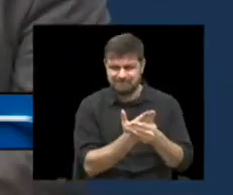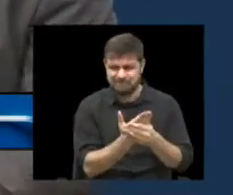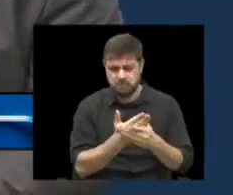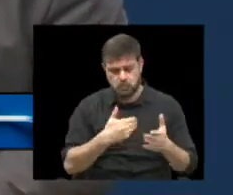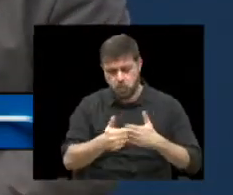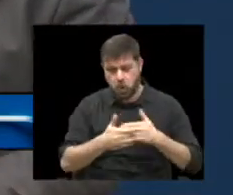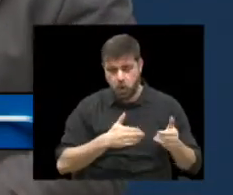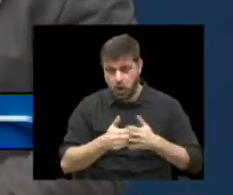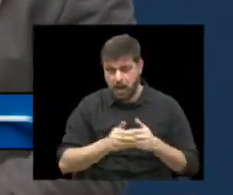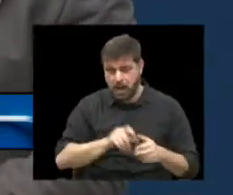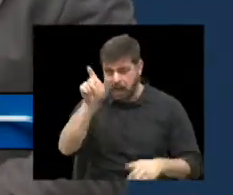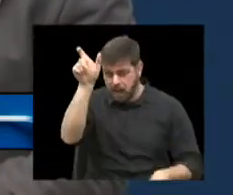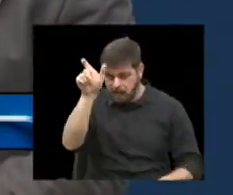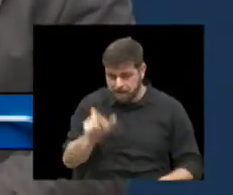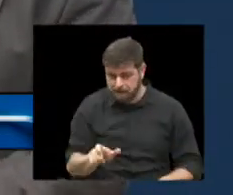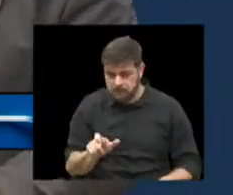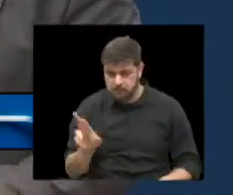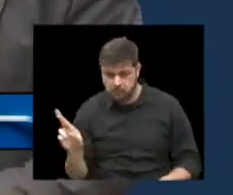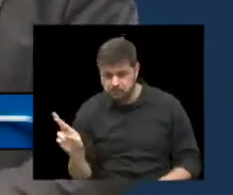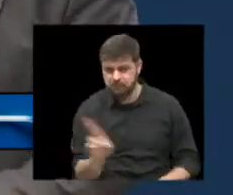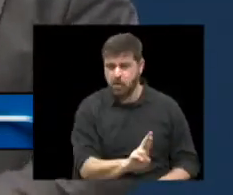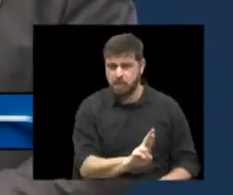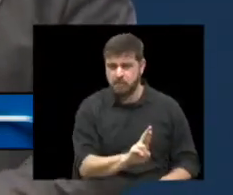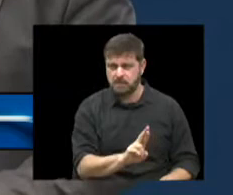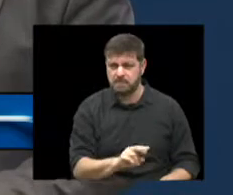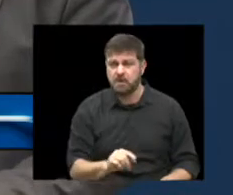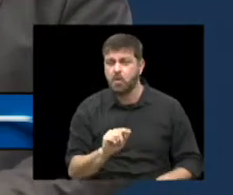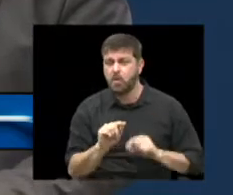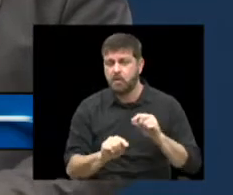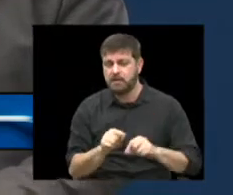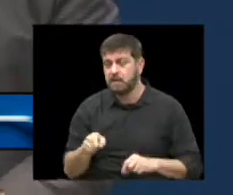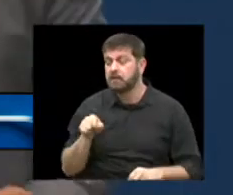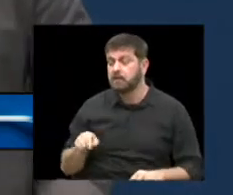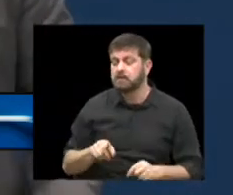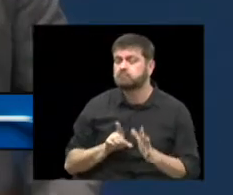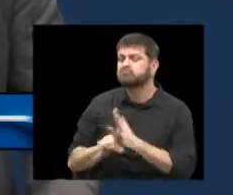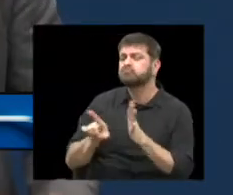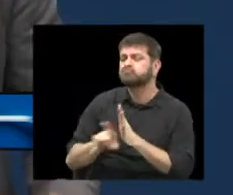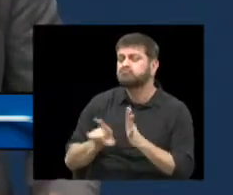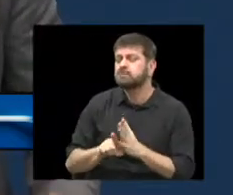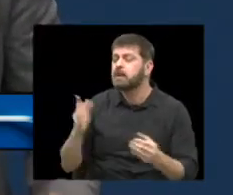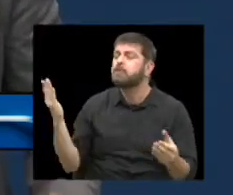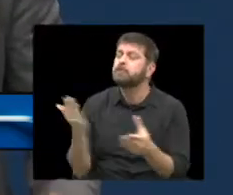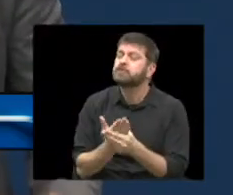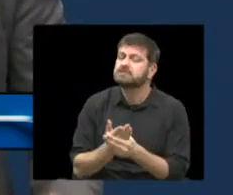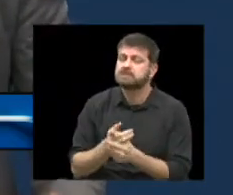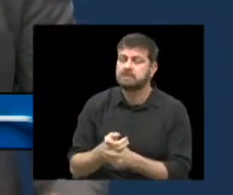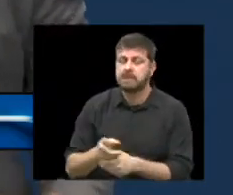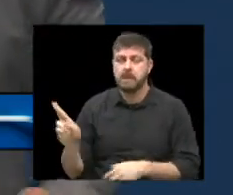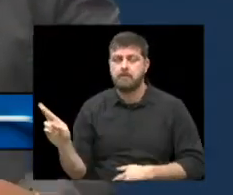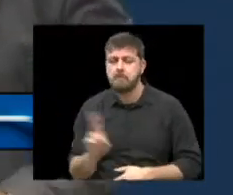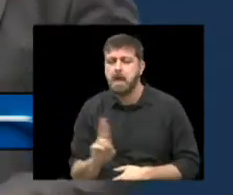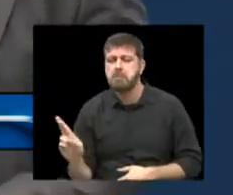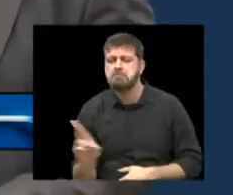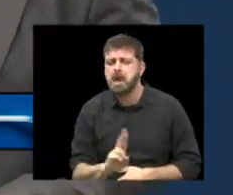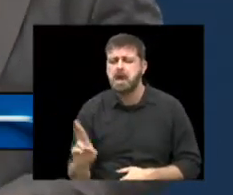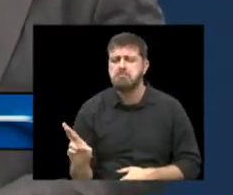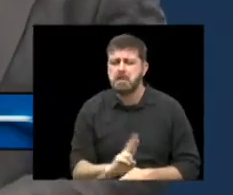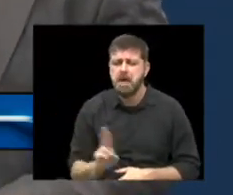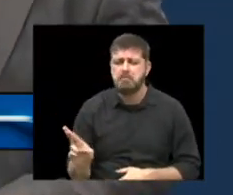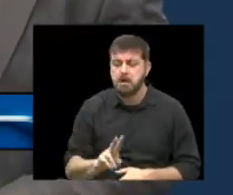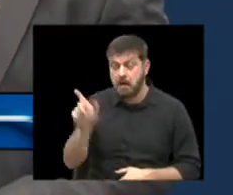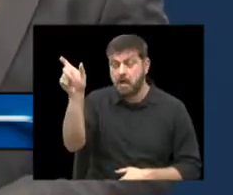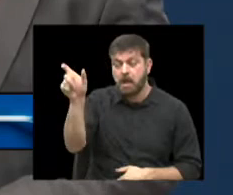a pessoa tem que responder por aquilo que ela está sendo processada num primeiro momento. O réu